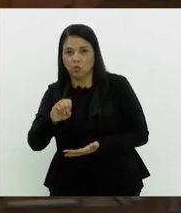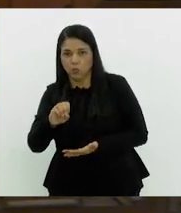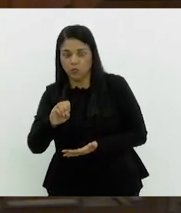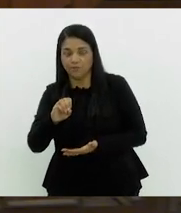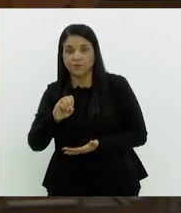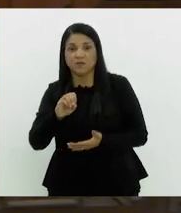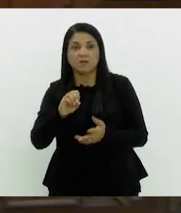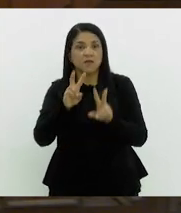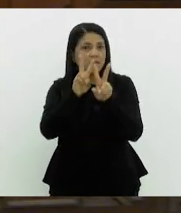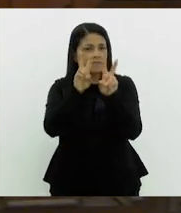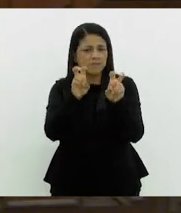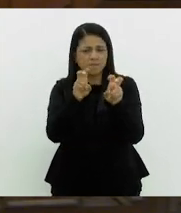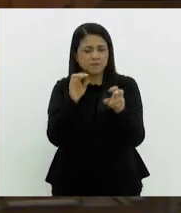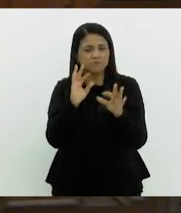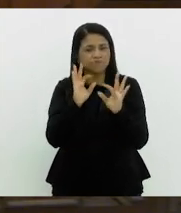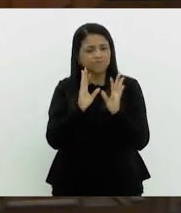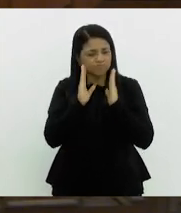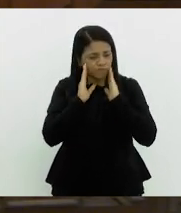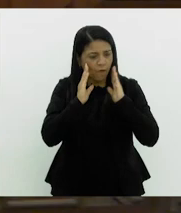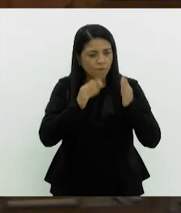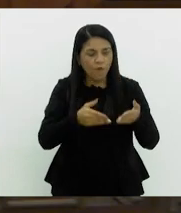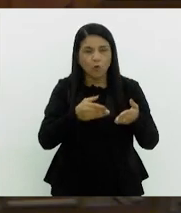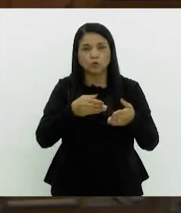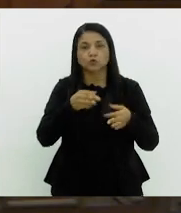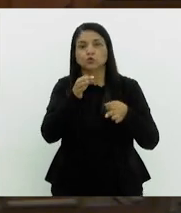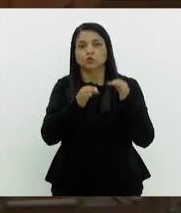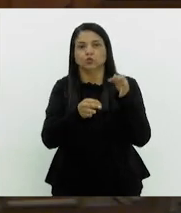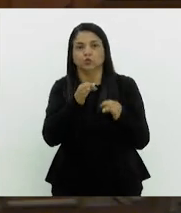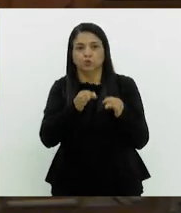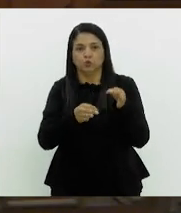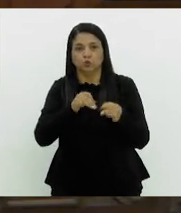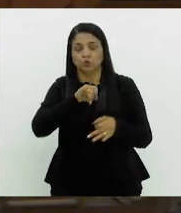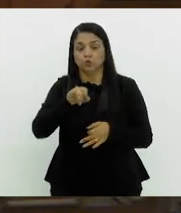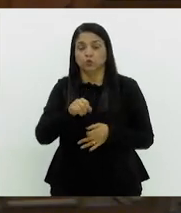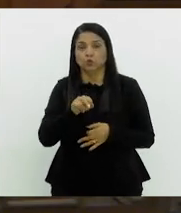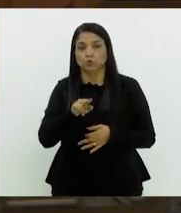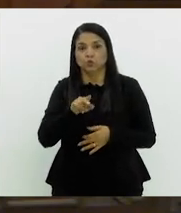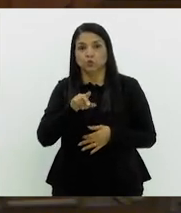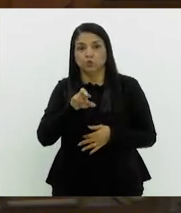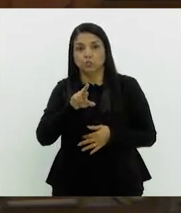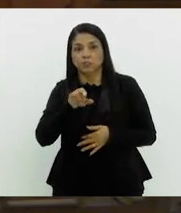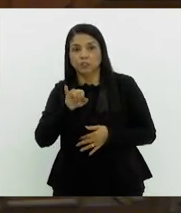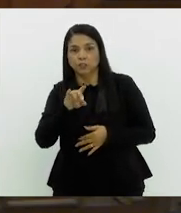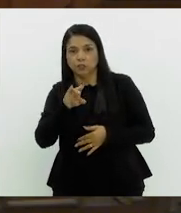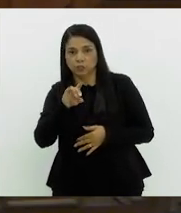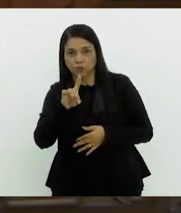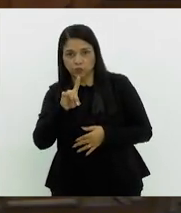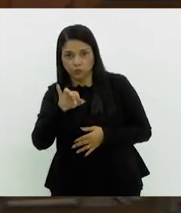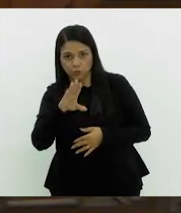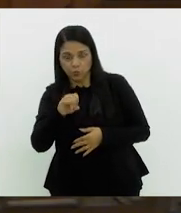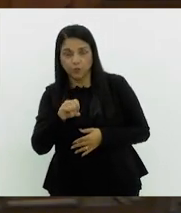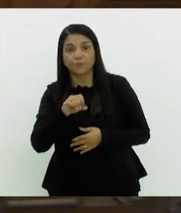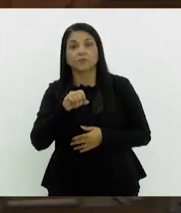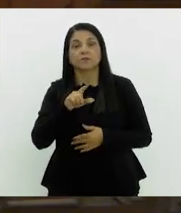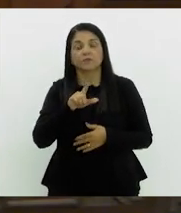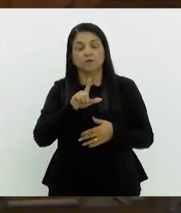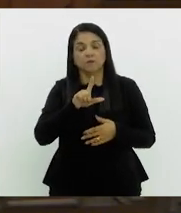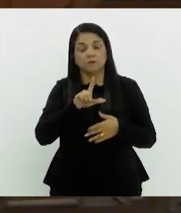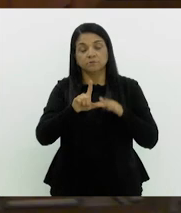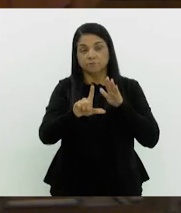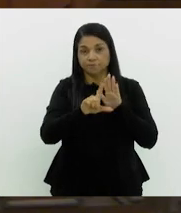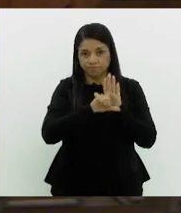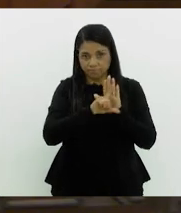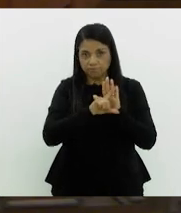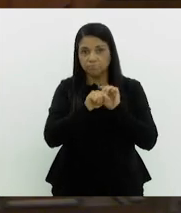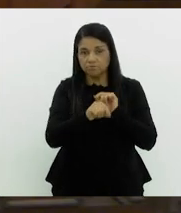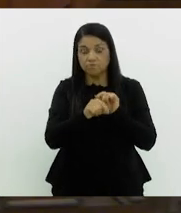estritamente jurídicos, e mais que isso, jurídicos legislativos. A ideia é criar um centro de estudos